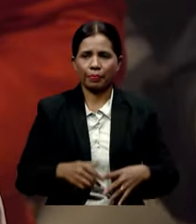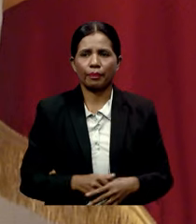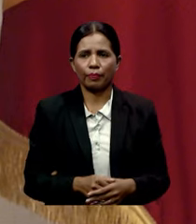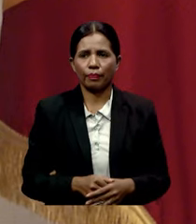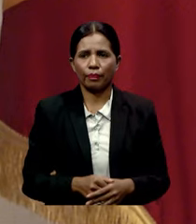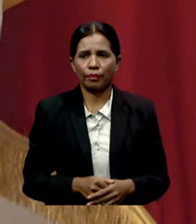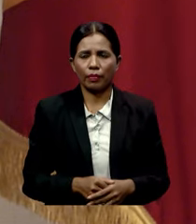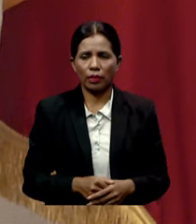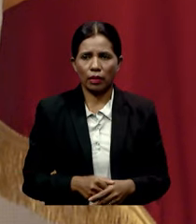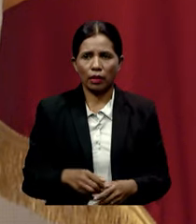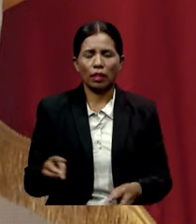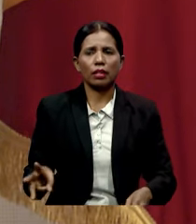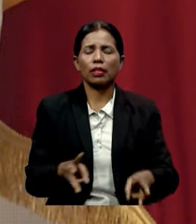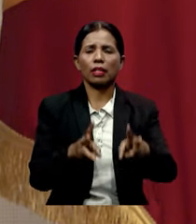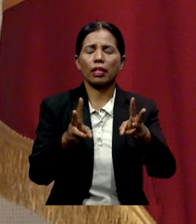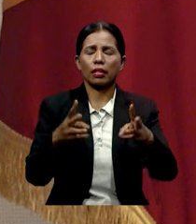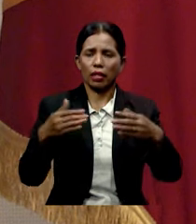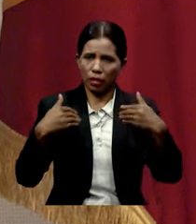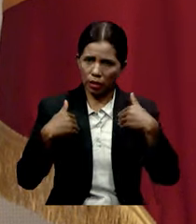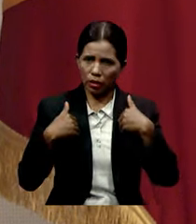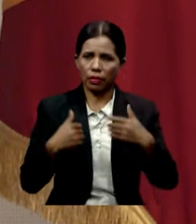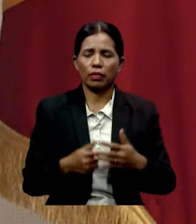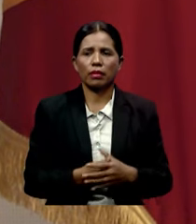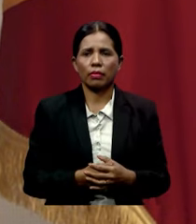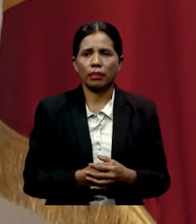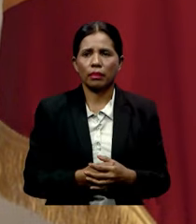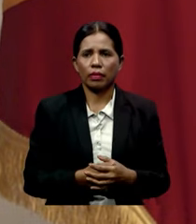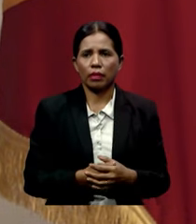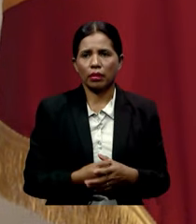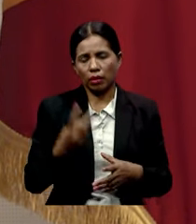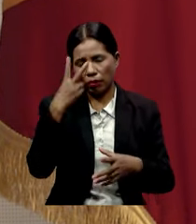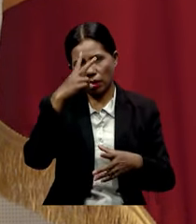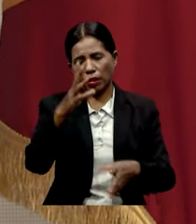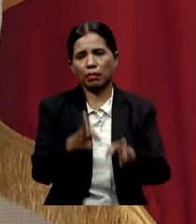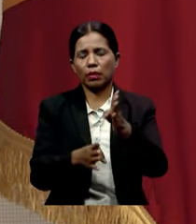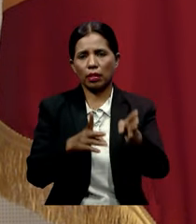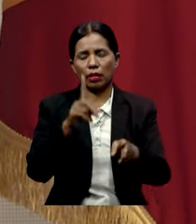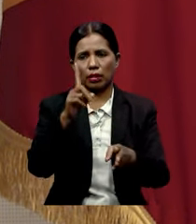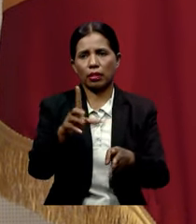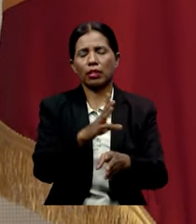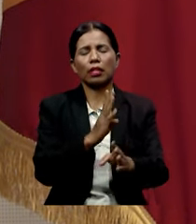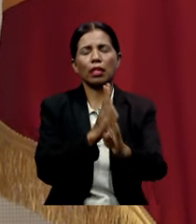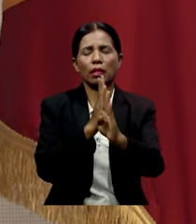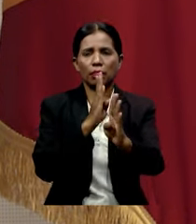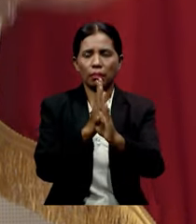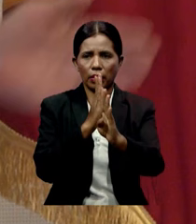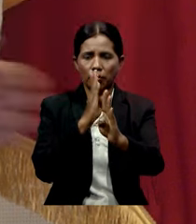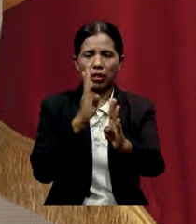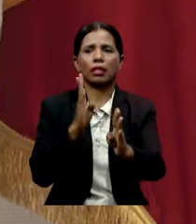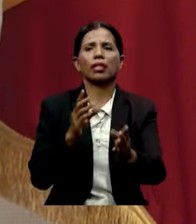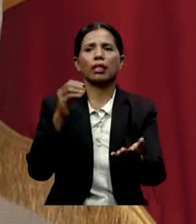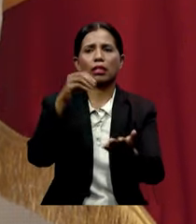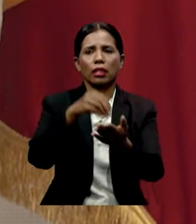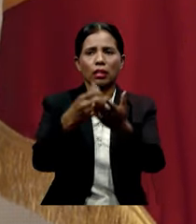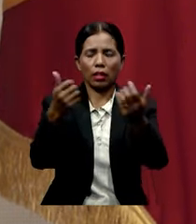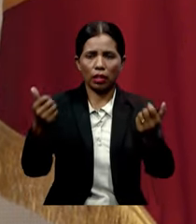Essa estrada nem ia. Quando a bicicleta ida o microlete ida tal e aldeia